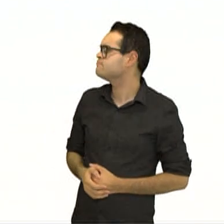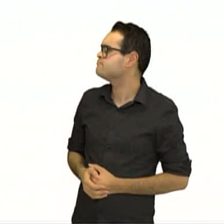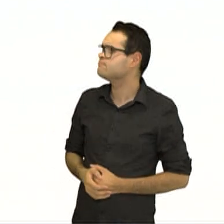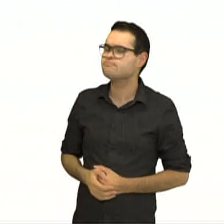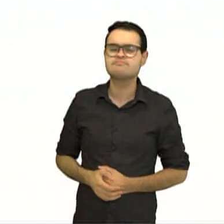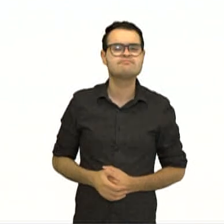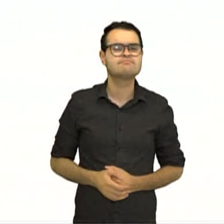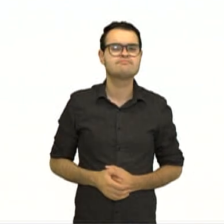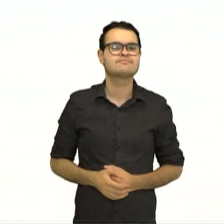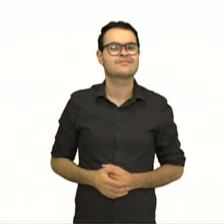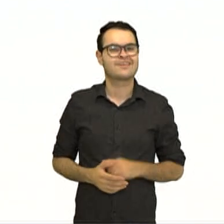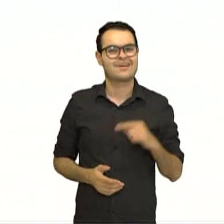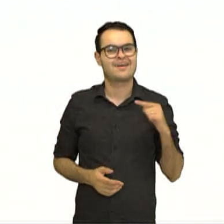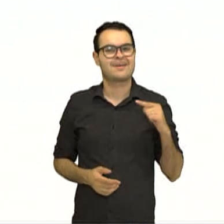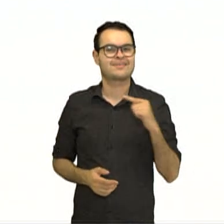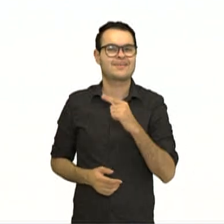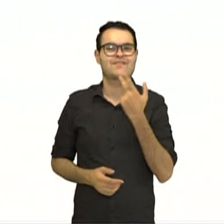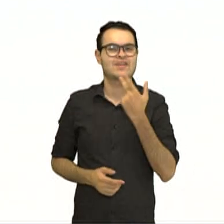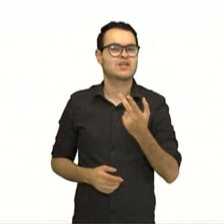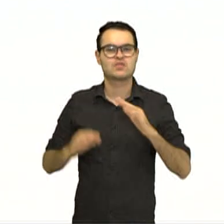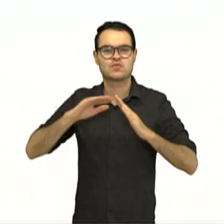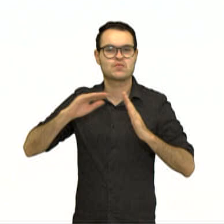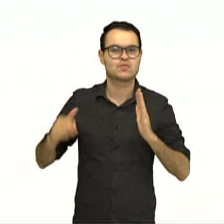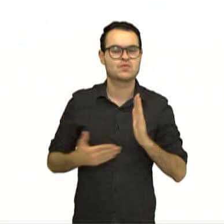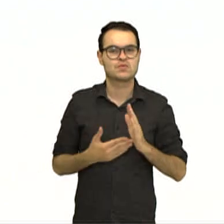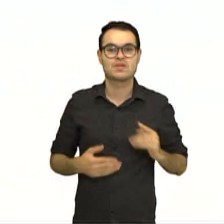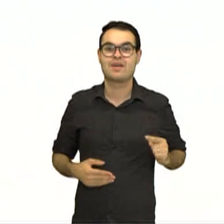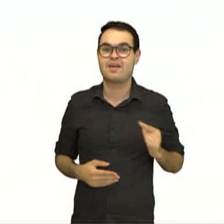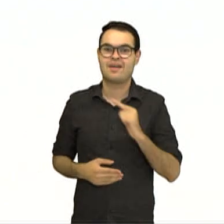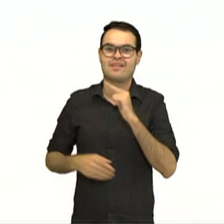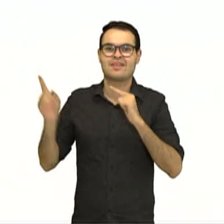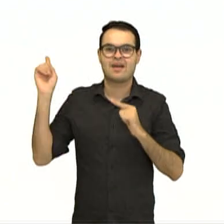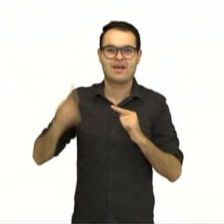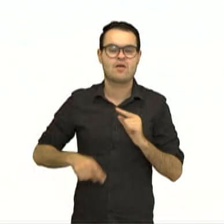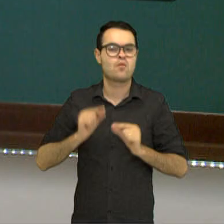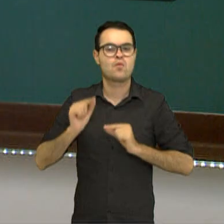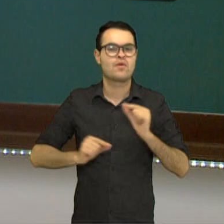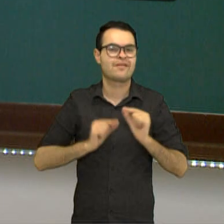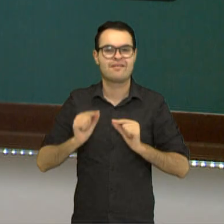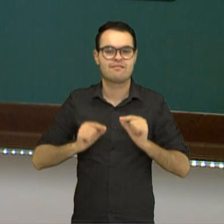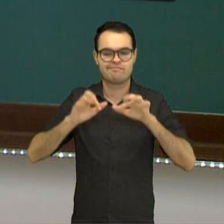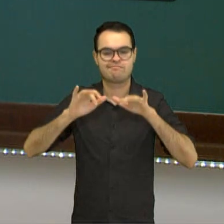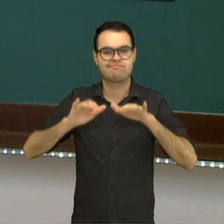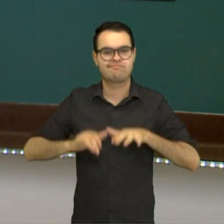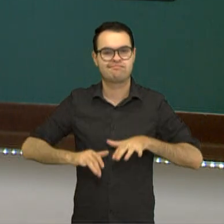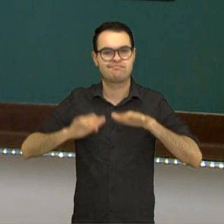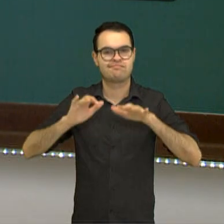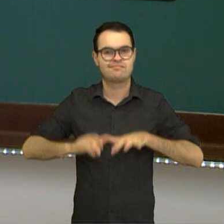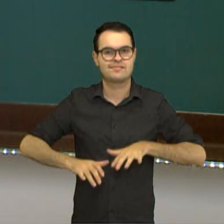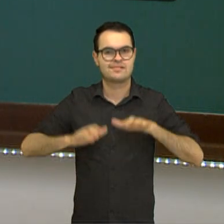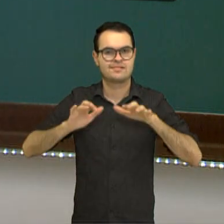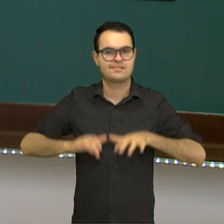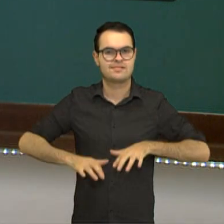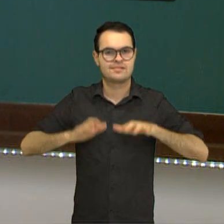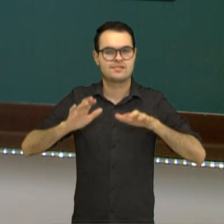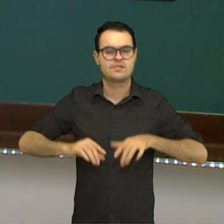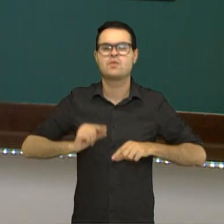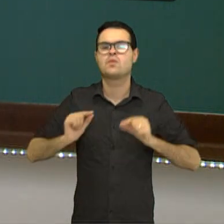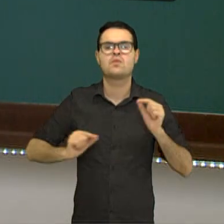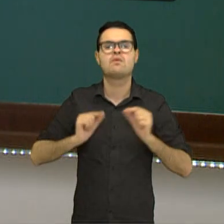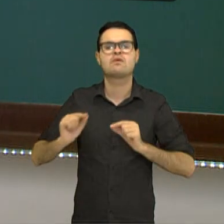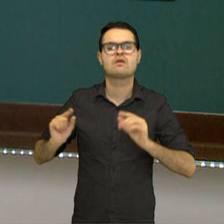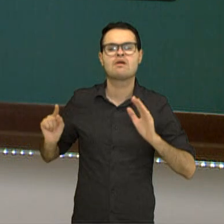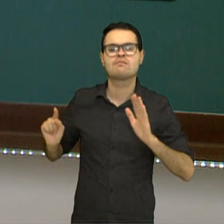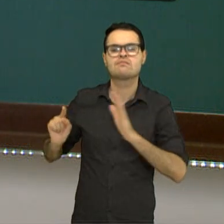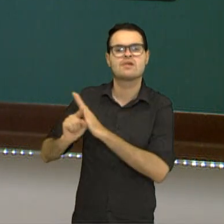her? Gente, aqui já está dizendo tudo. Ela é uma writer, uma escritora. E quais seriam as